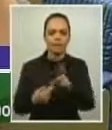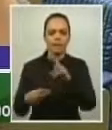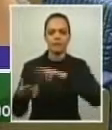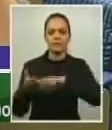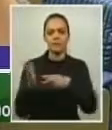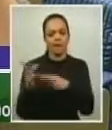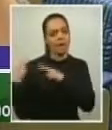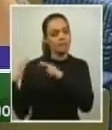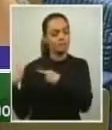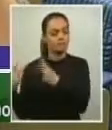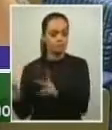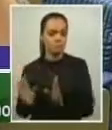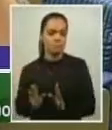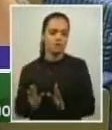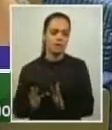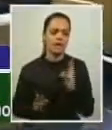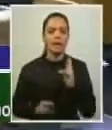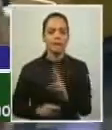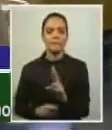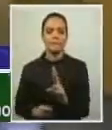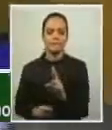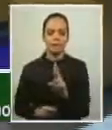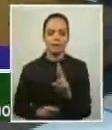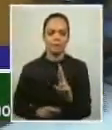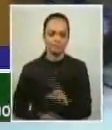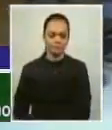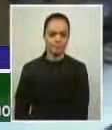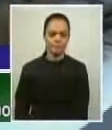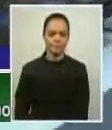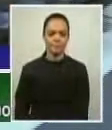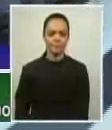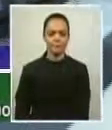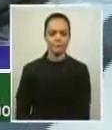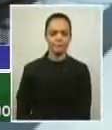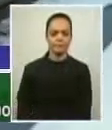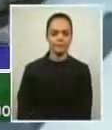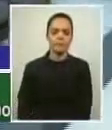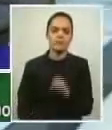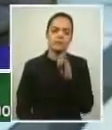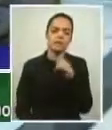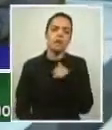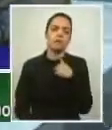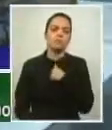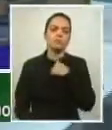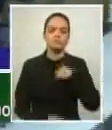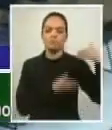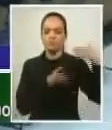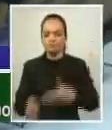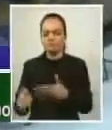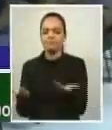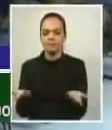e de representar para o fruto chegasse